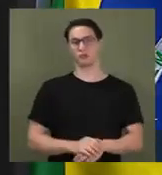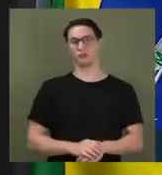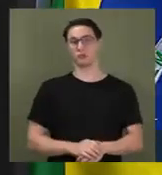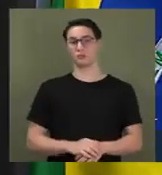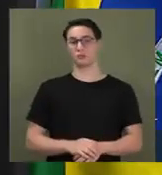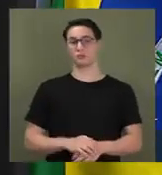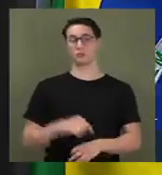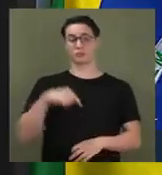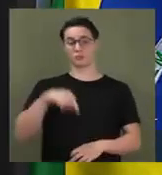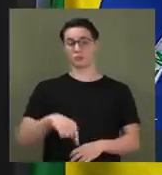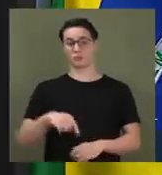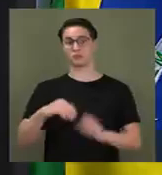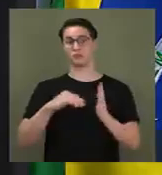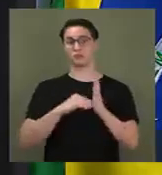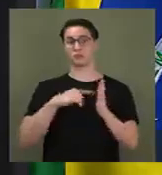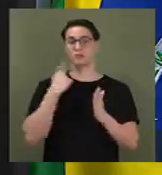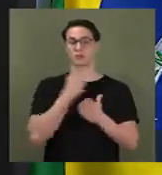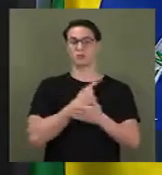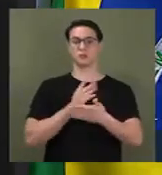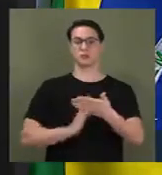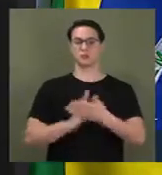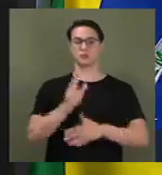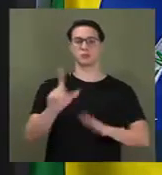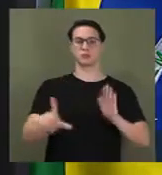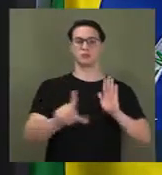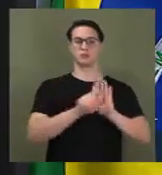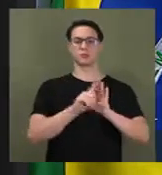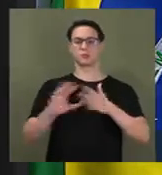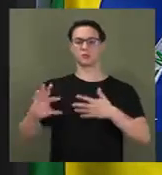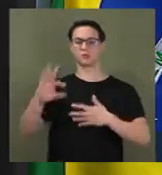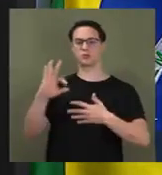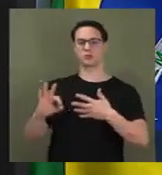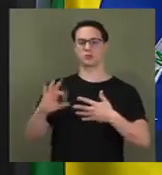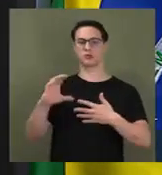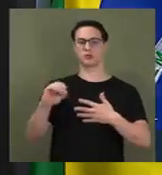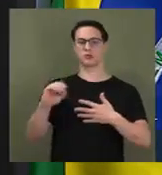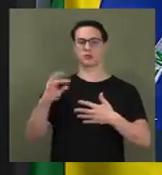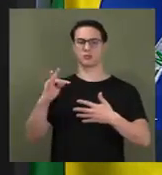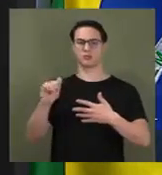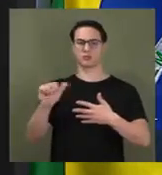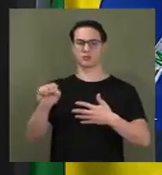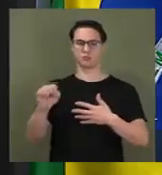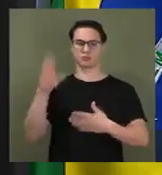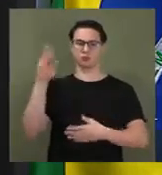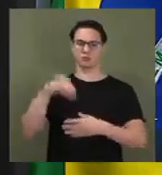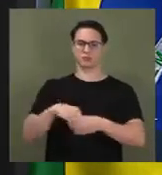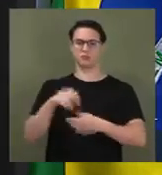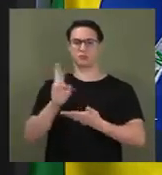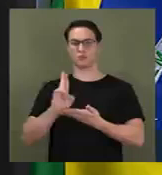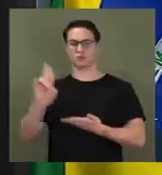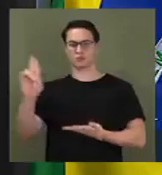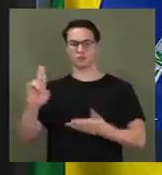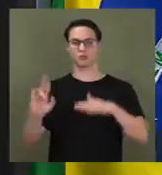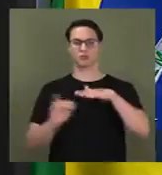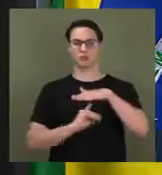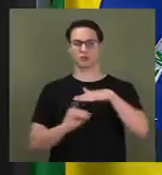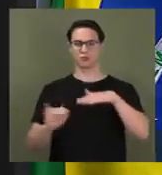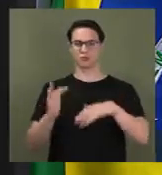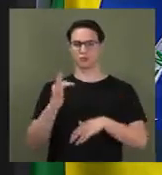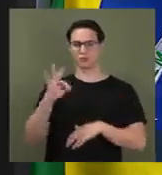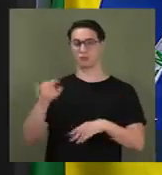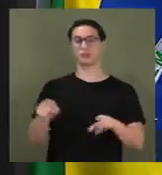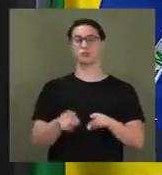nós aprovamos as leis de cotas nas universidades e nos institutos federais, e também nos